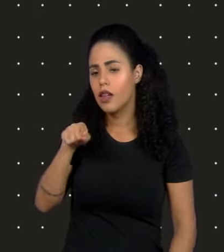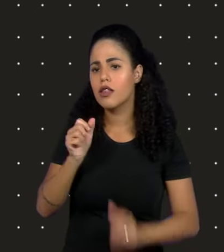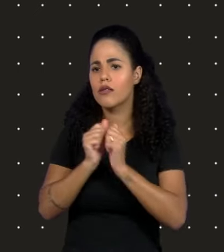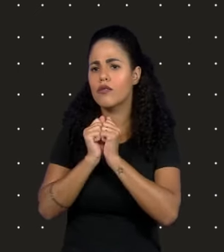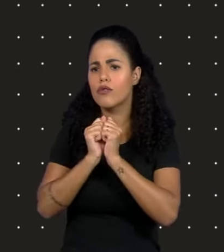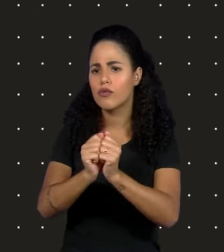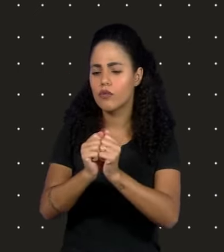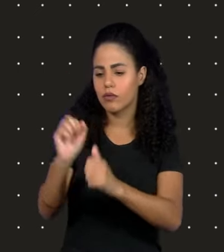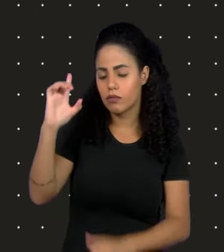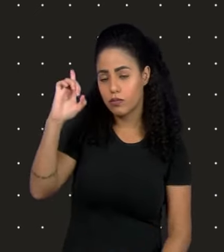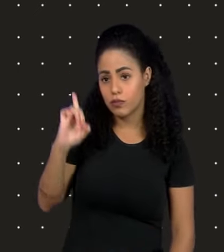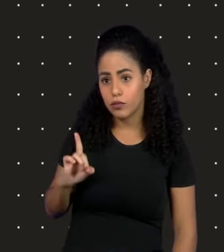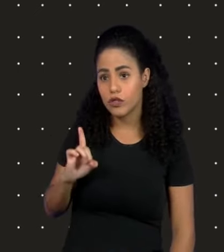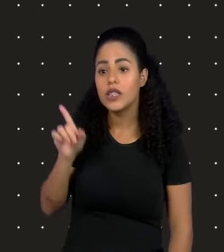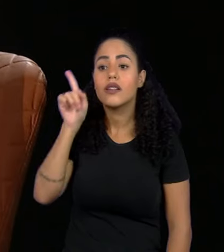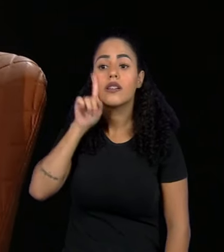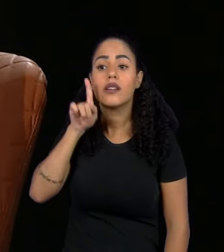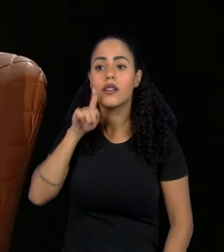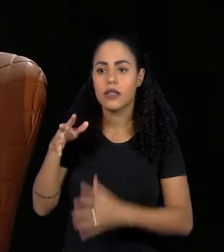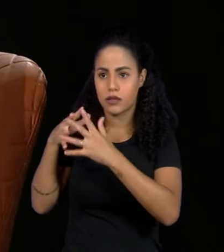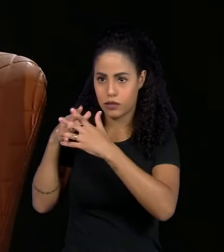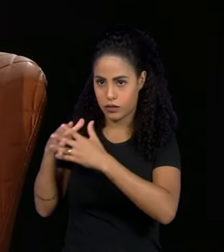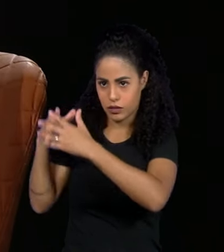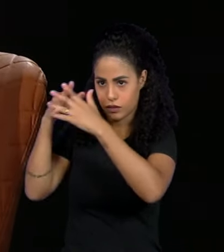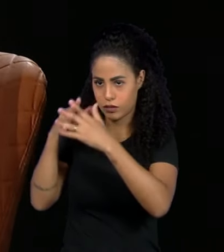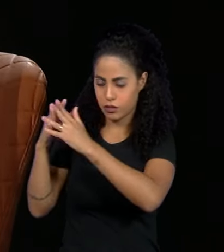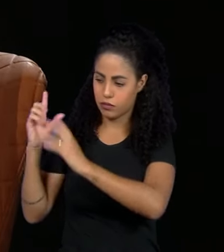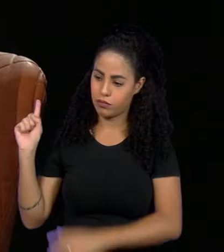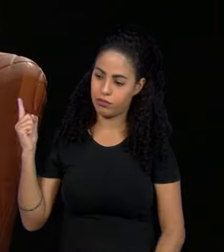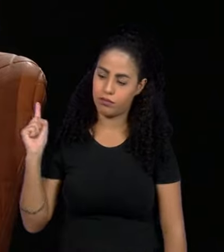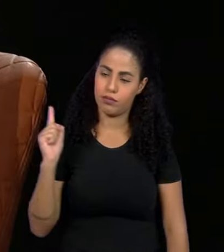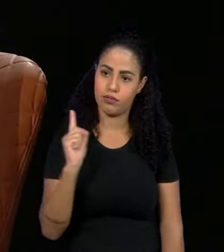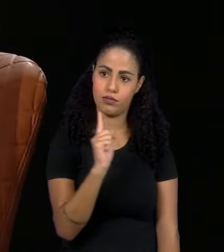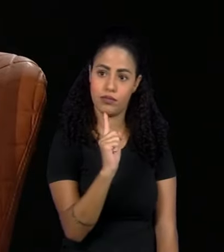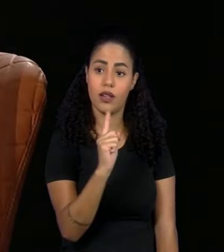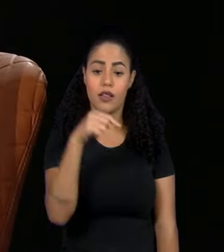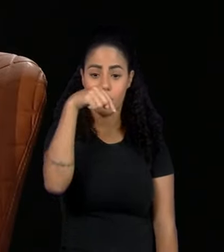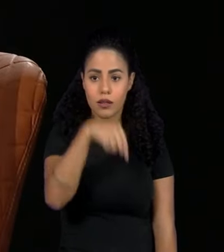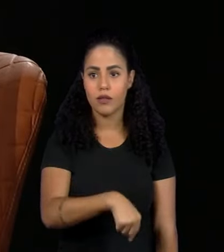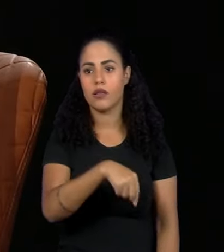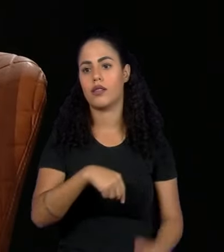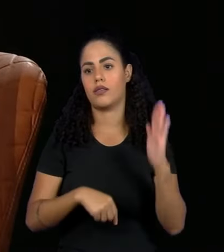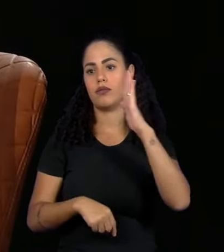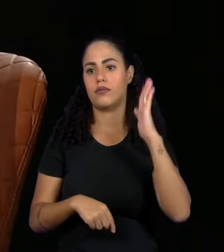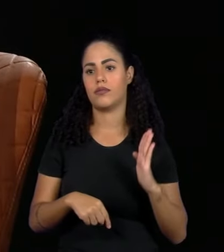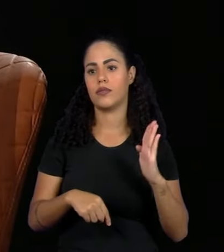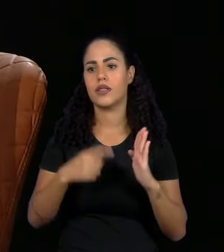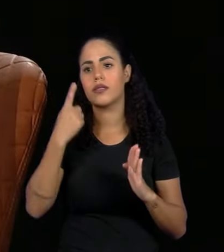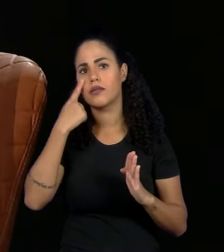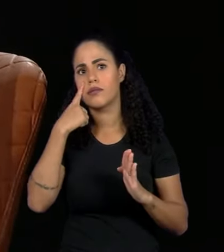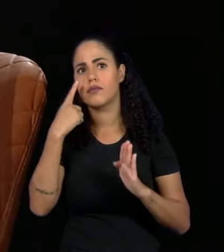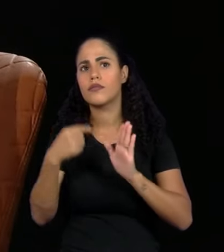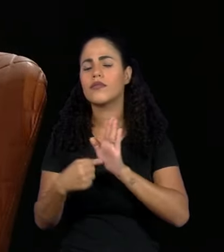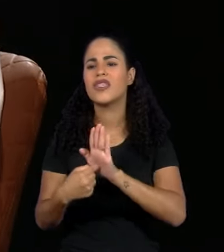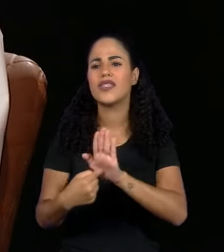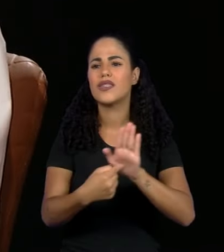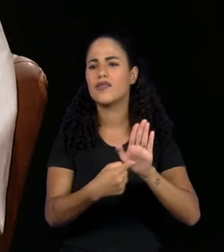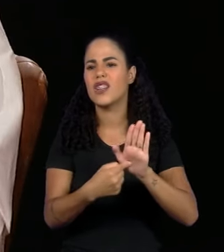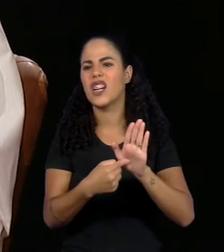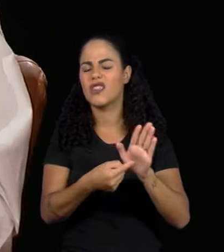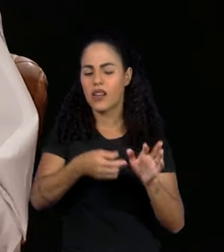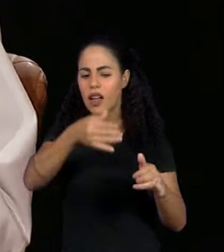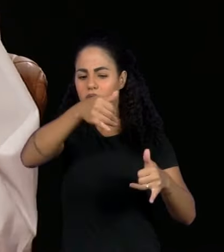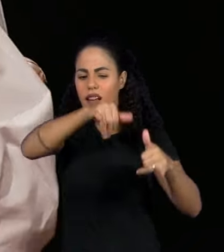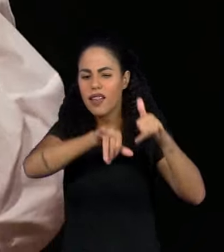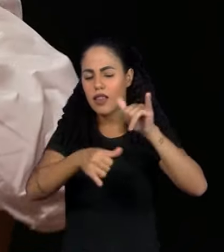tinha vindo dos Estados Unidos com um método. Ele era, parece que ele era químico, não